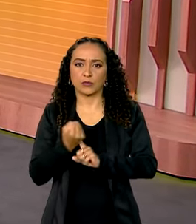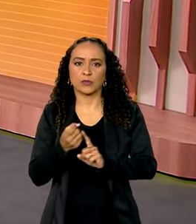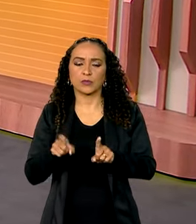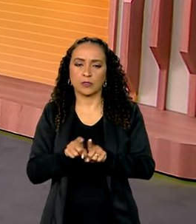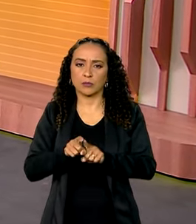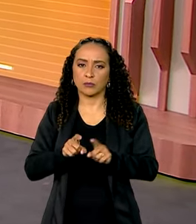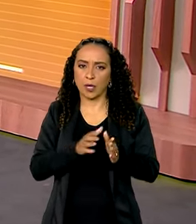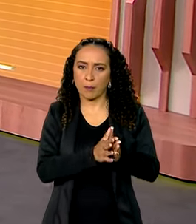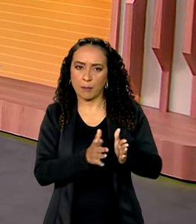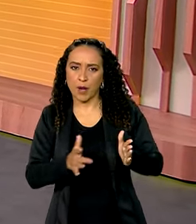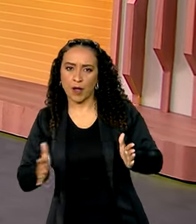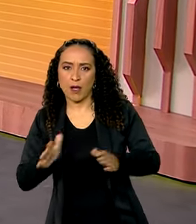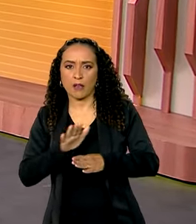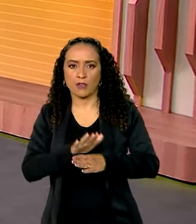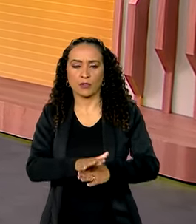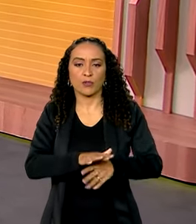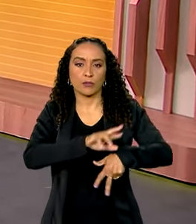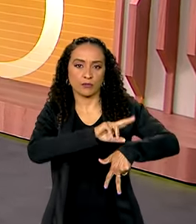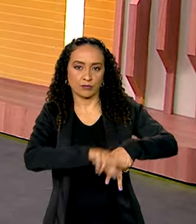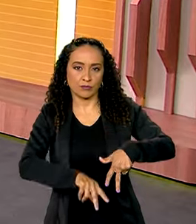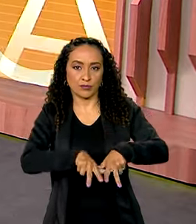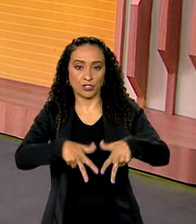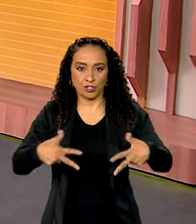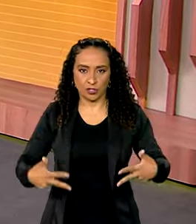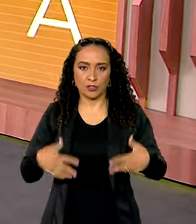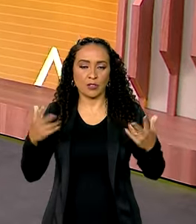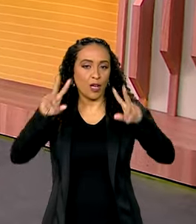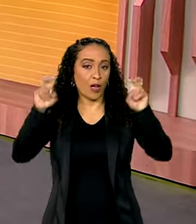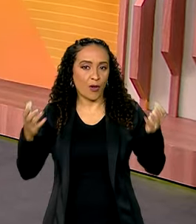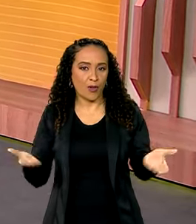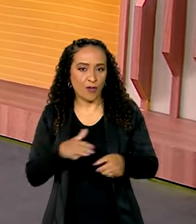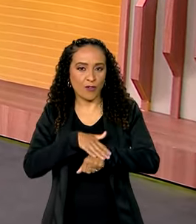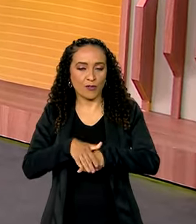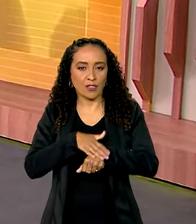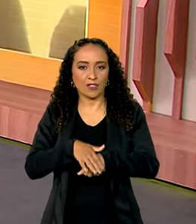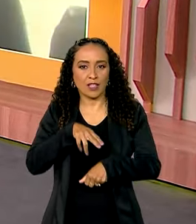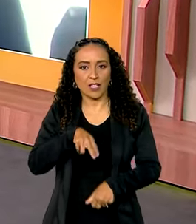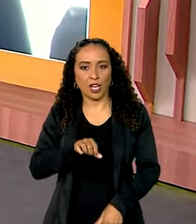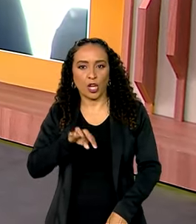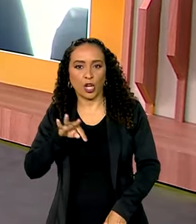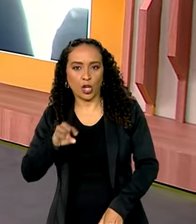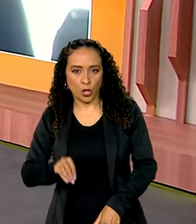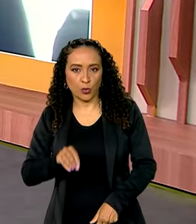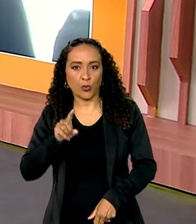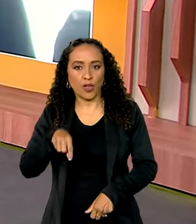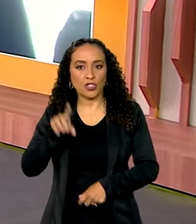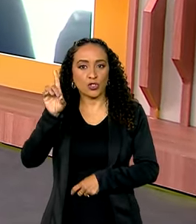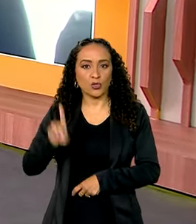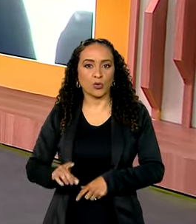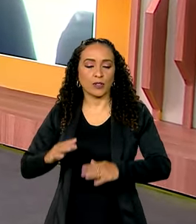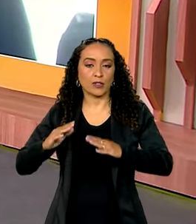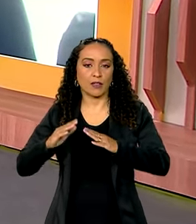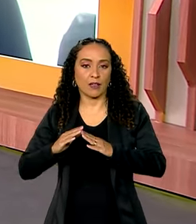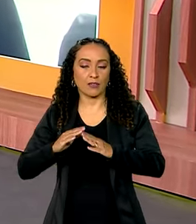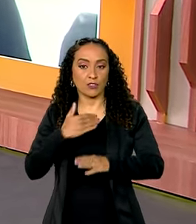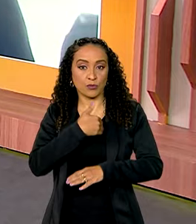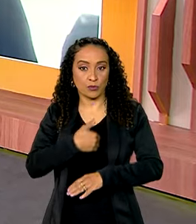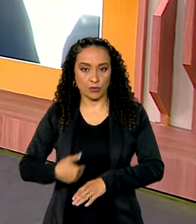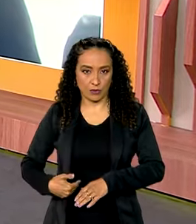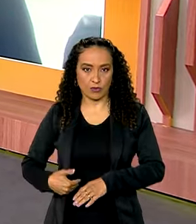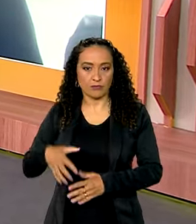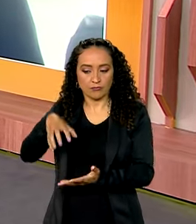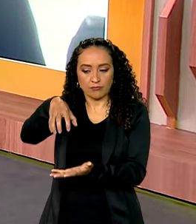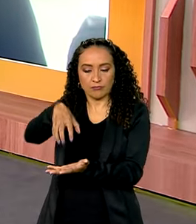em curso para ajudar essa etnia. E é sobre isso que vamos conversar agora com Newton Tubino, ele que é diretor da Casa